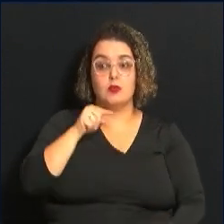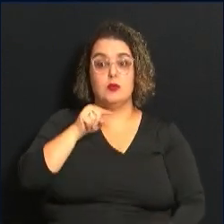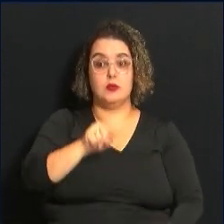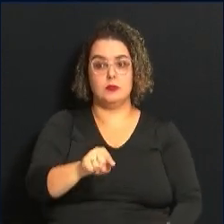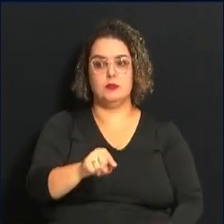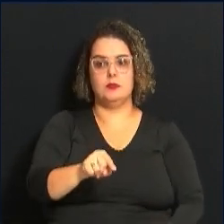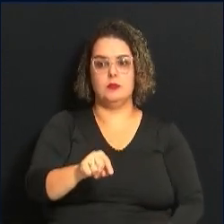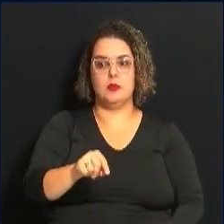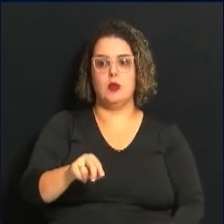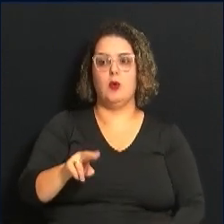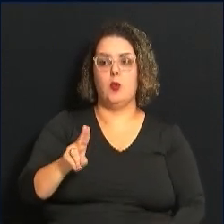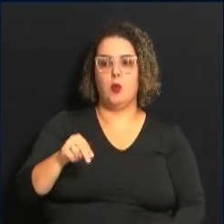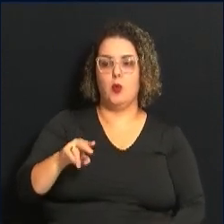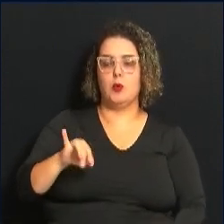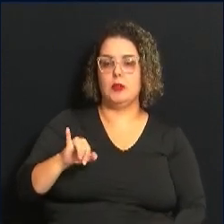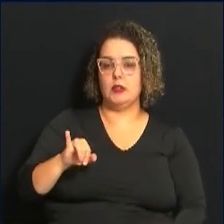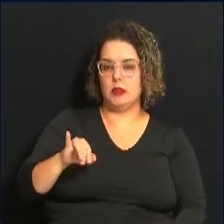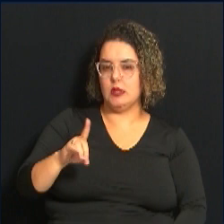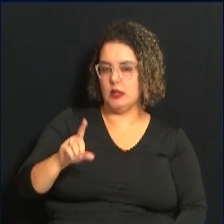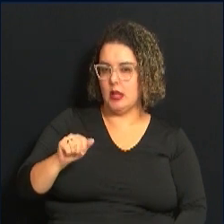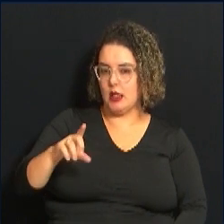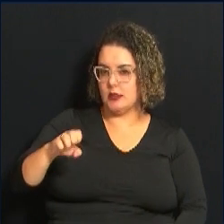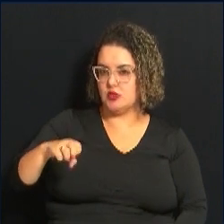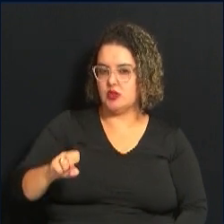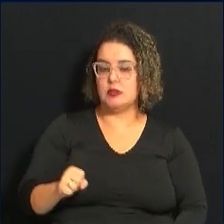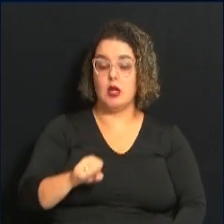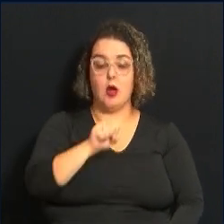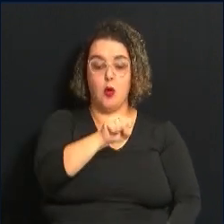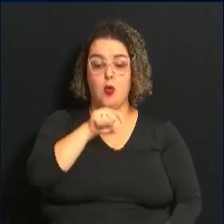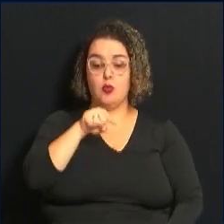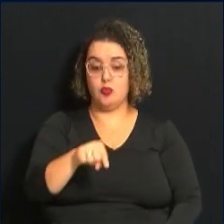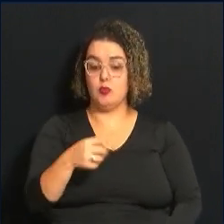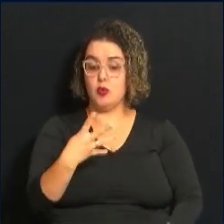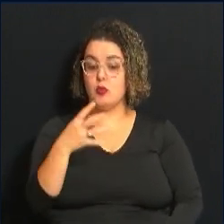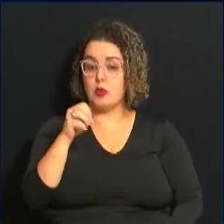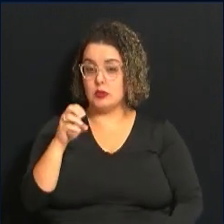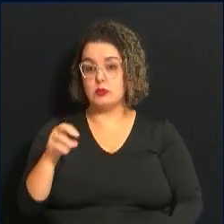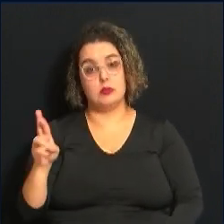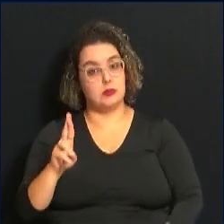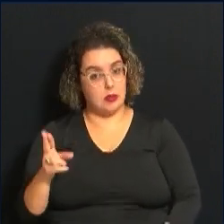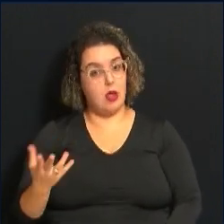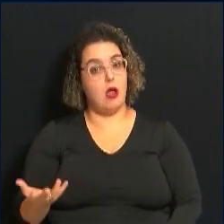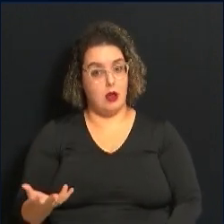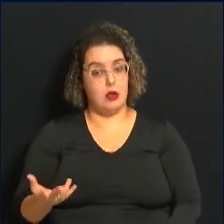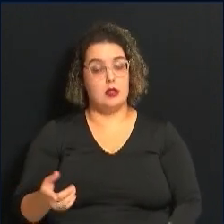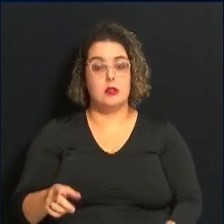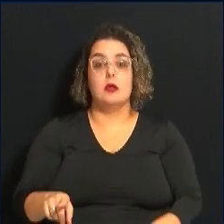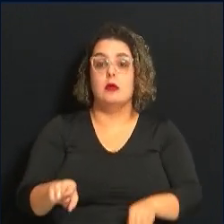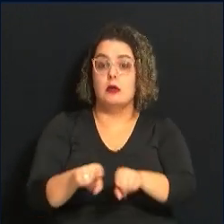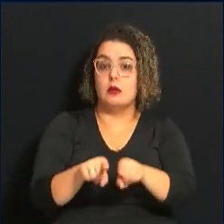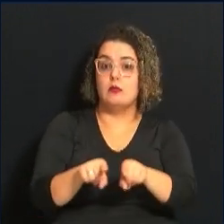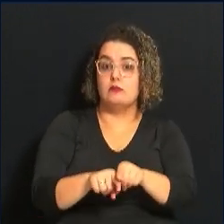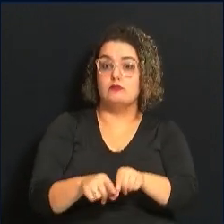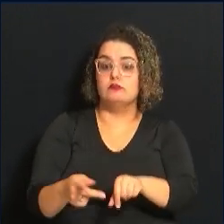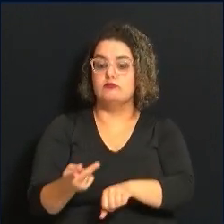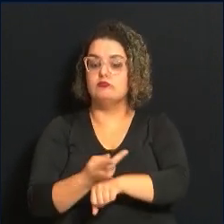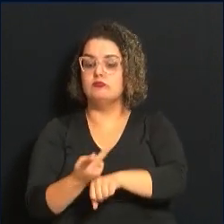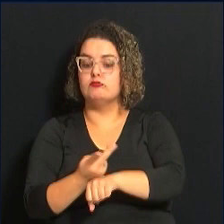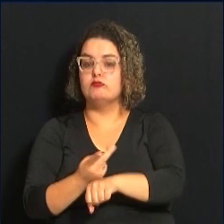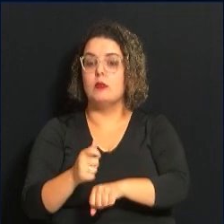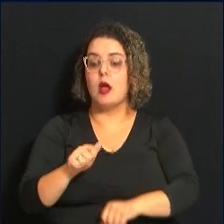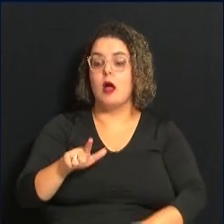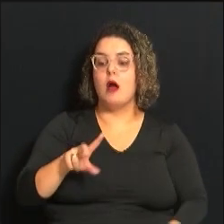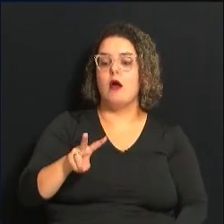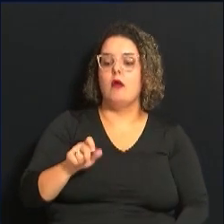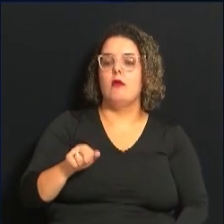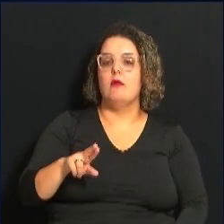do município, o que equivale a R$ 8.400, e também possível cassação do alvará de